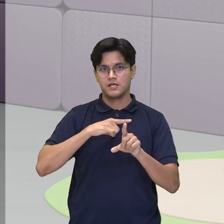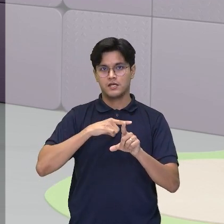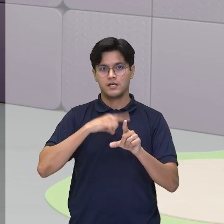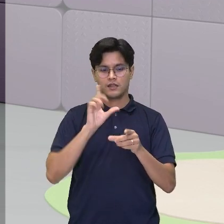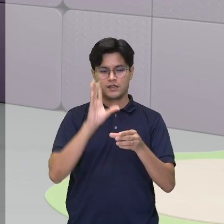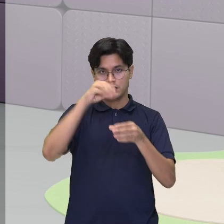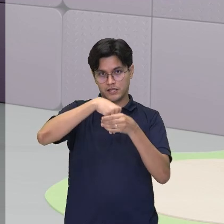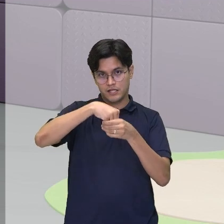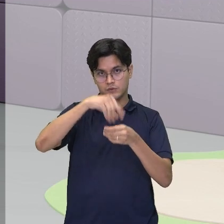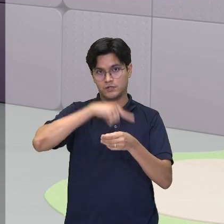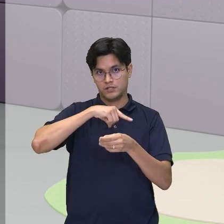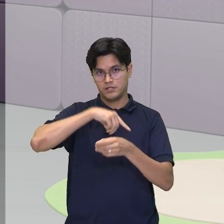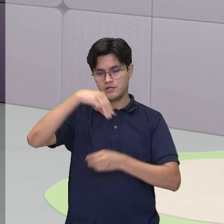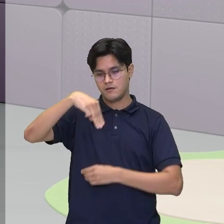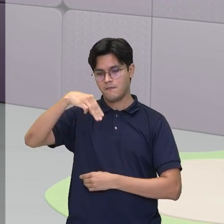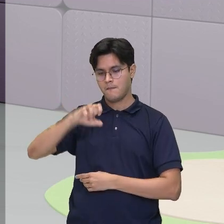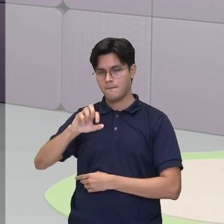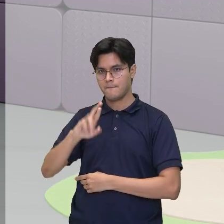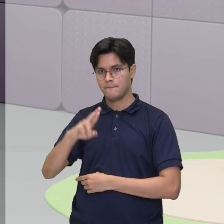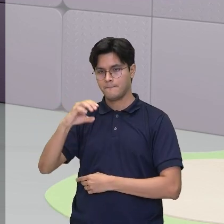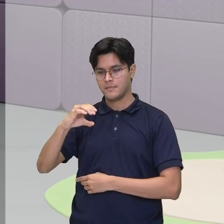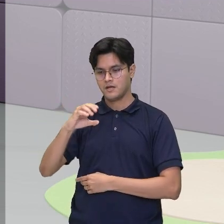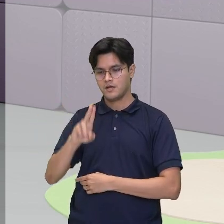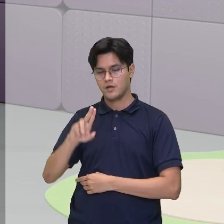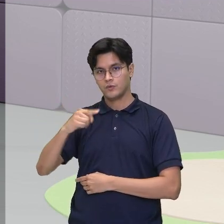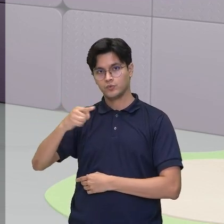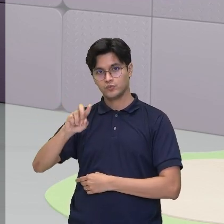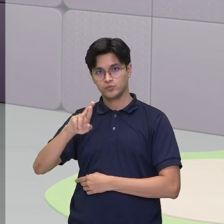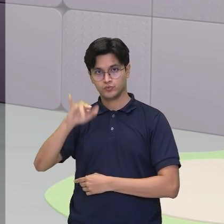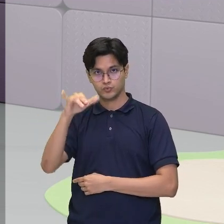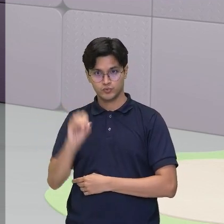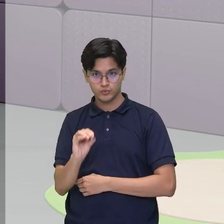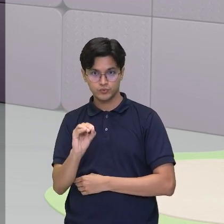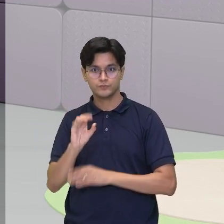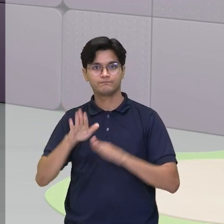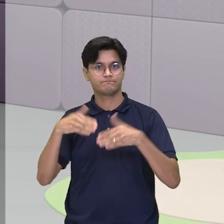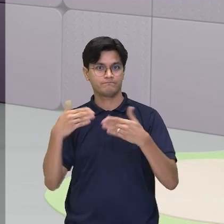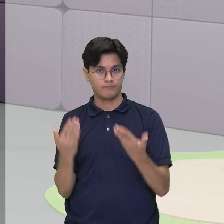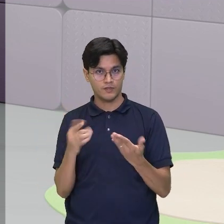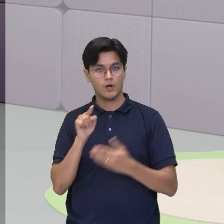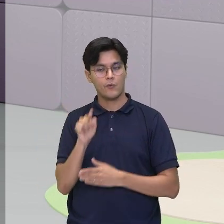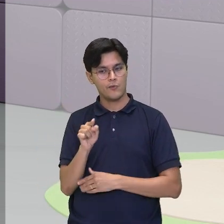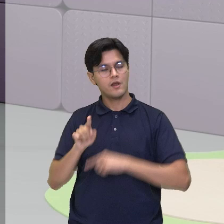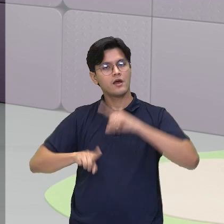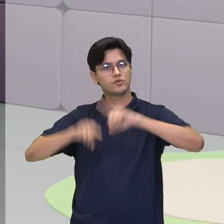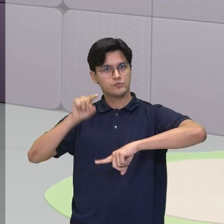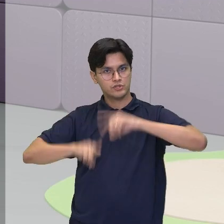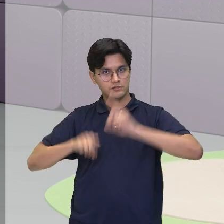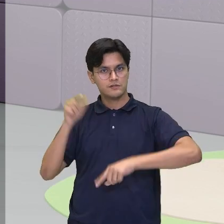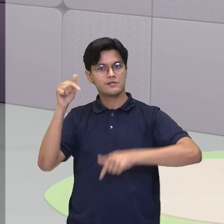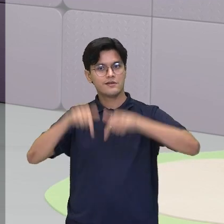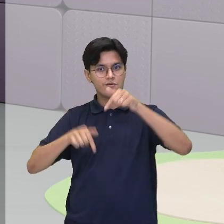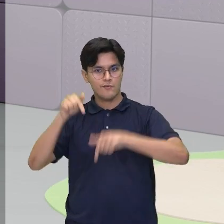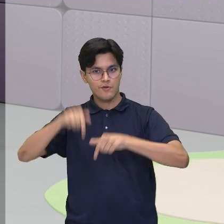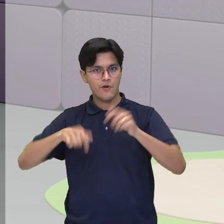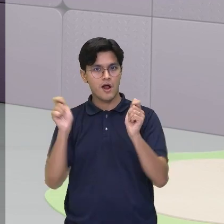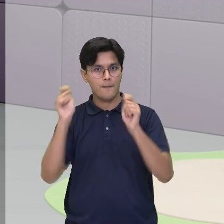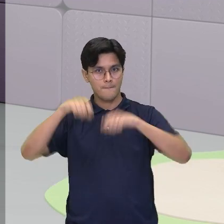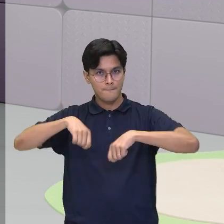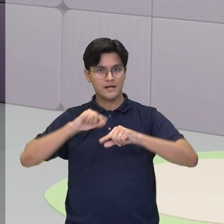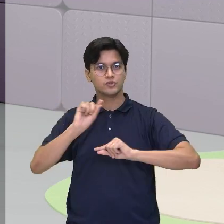Então, o mercúrio, ele vai ali aferindo a temperatura através do quê? De